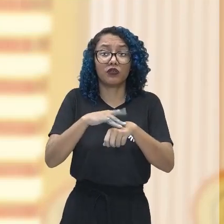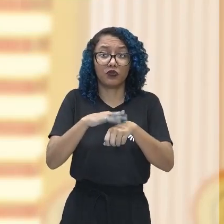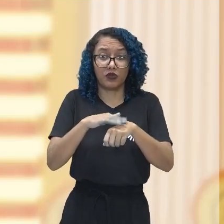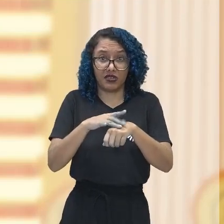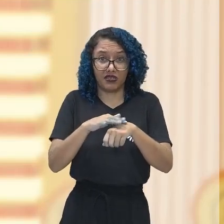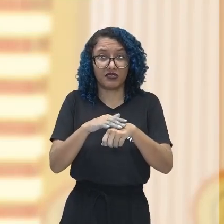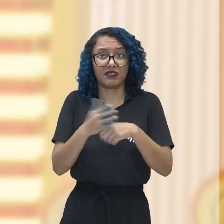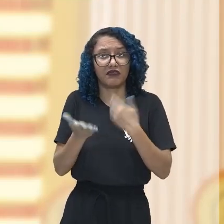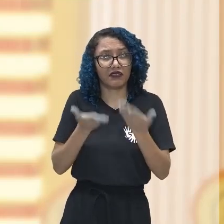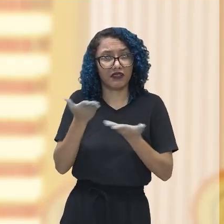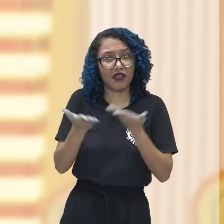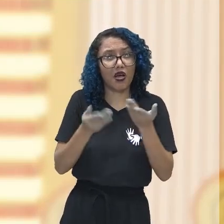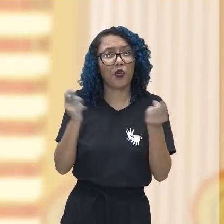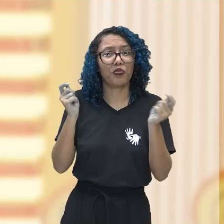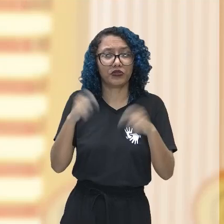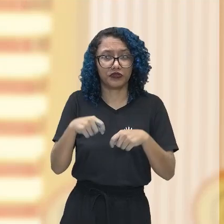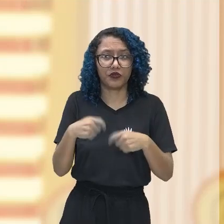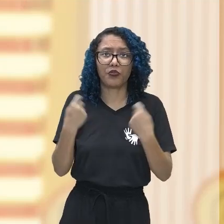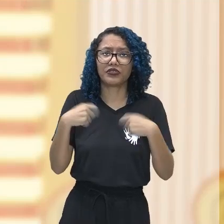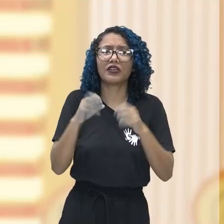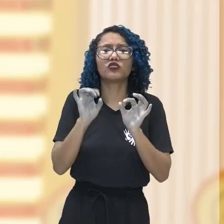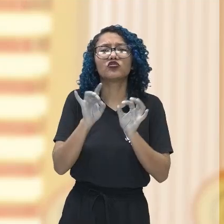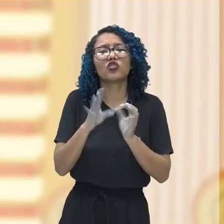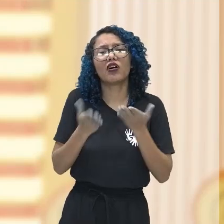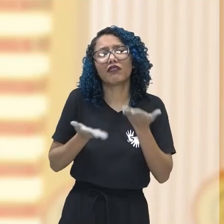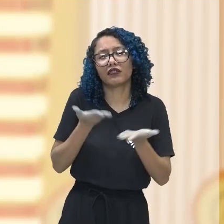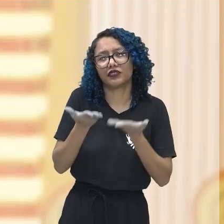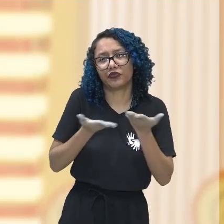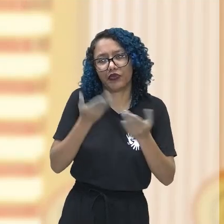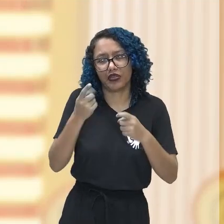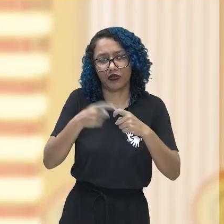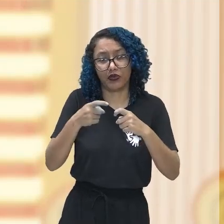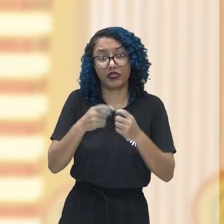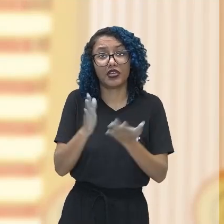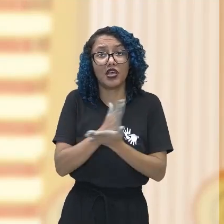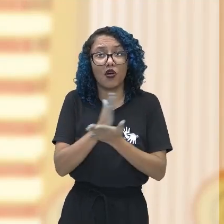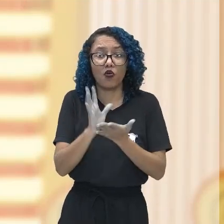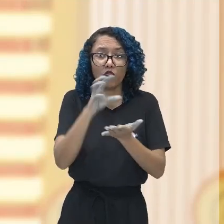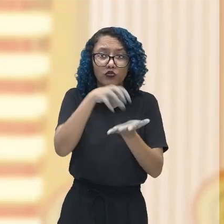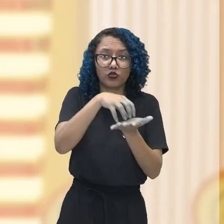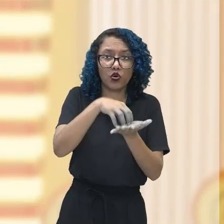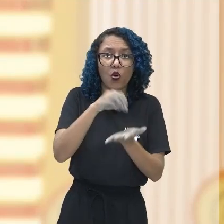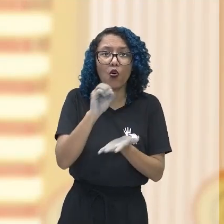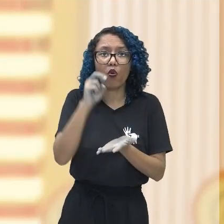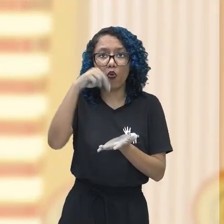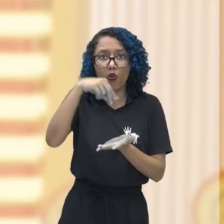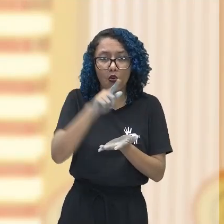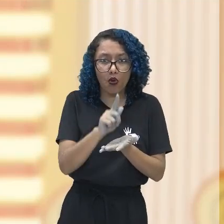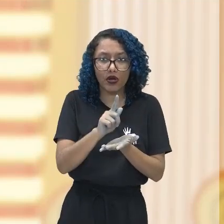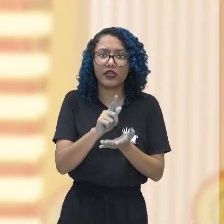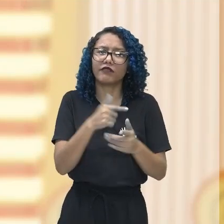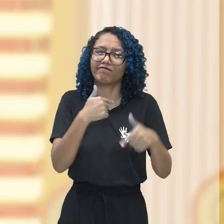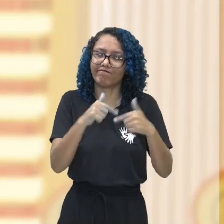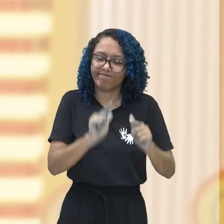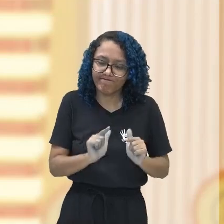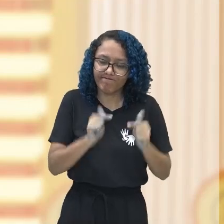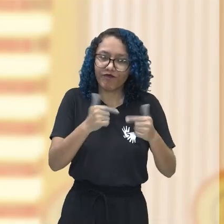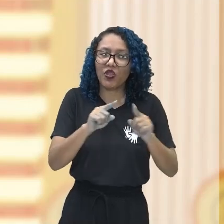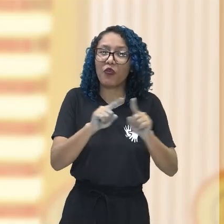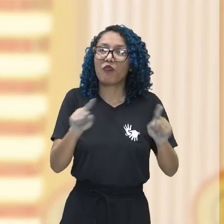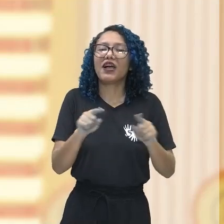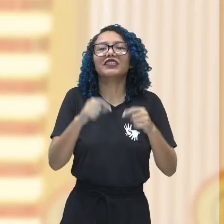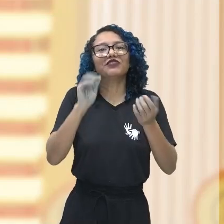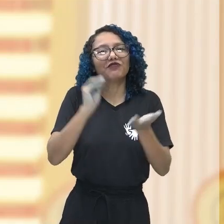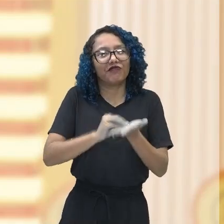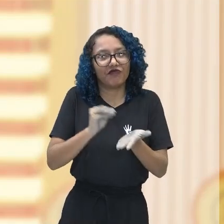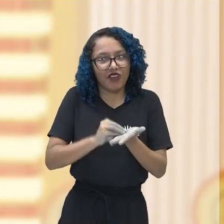Precisava apenas de atendimento médico. E claro, nós temos ONGs que trabalham para isso, mas ainda não é o suficiente.